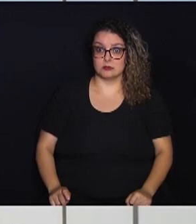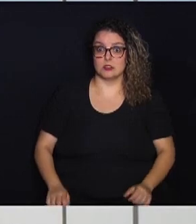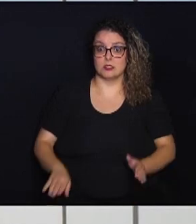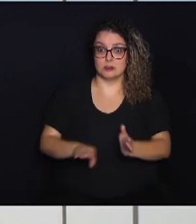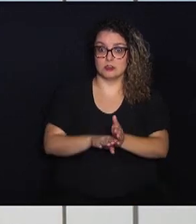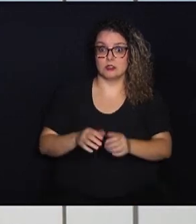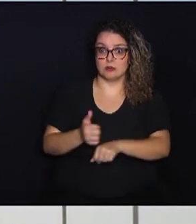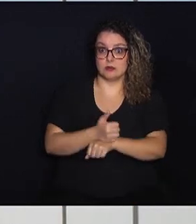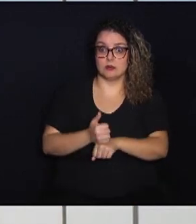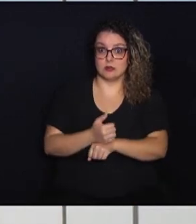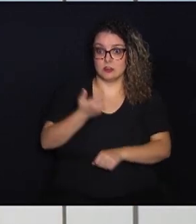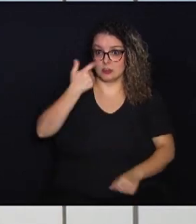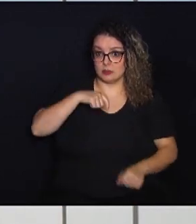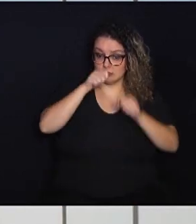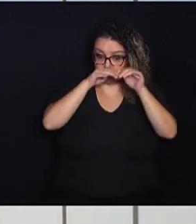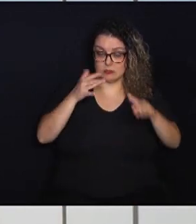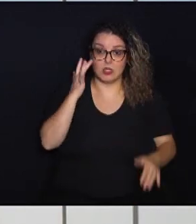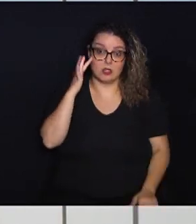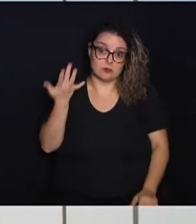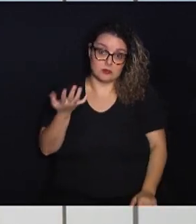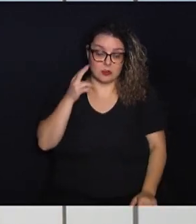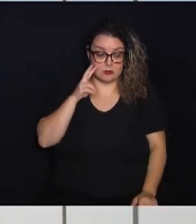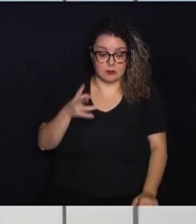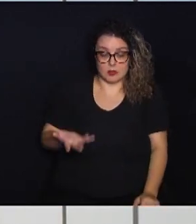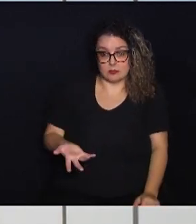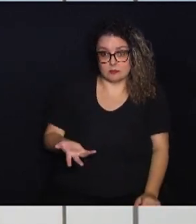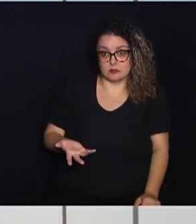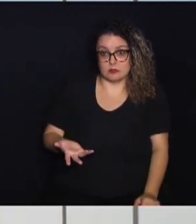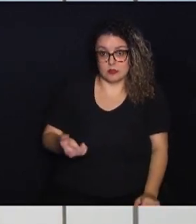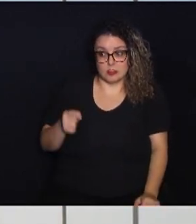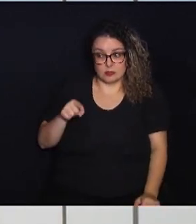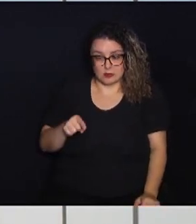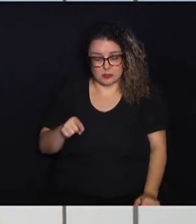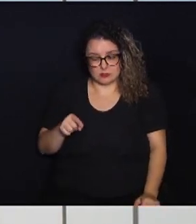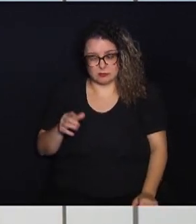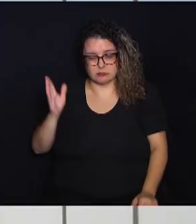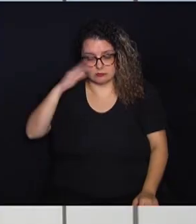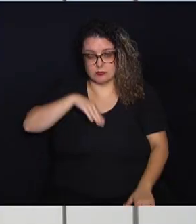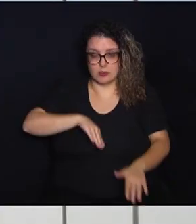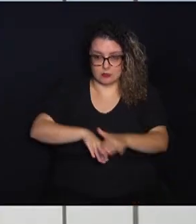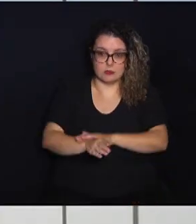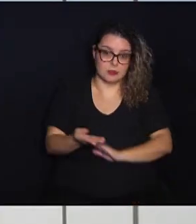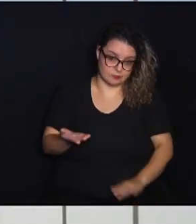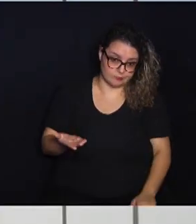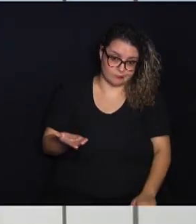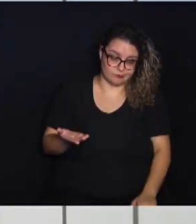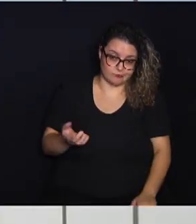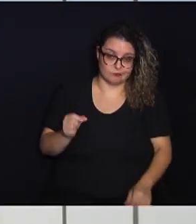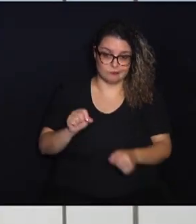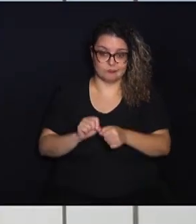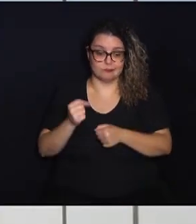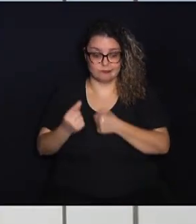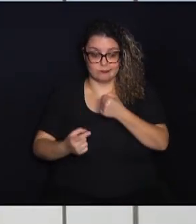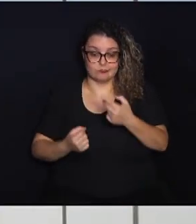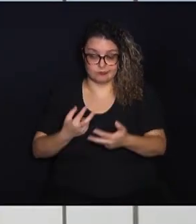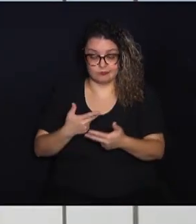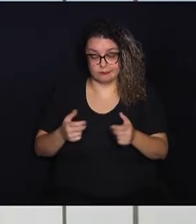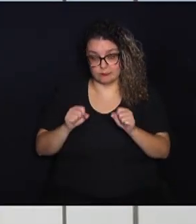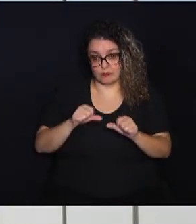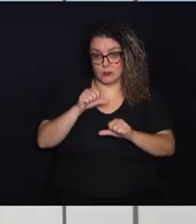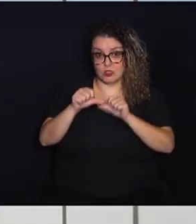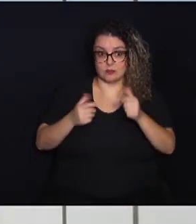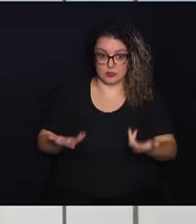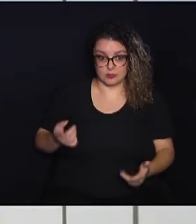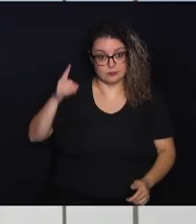profissional como eu e fala, será que eu sou autista? Eu falo, não sei, vamos ver. Será que você não está com maus hábitos e fazendo algumas coisas que você poderia trocar aí na